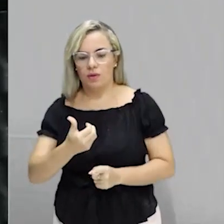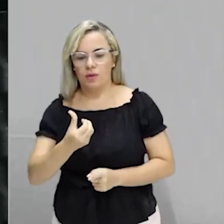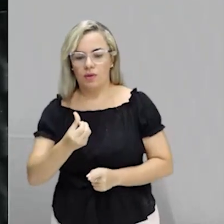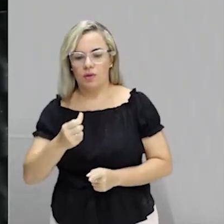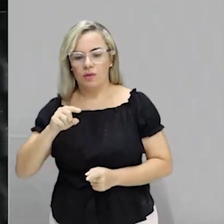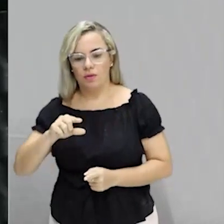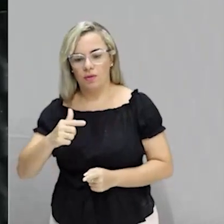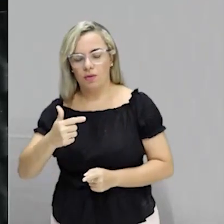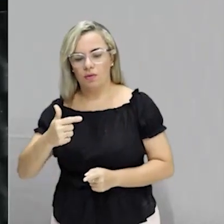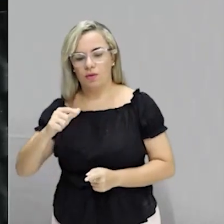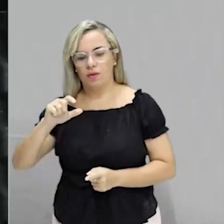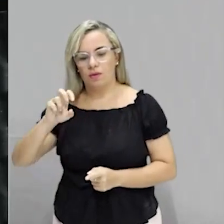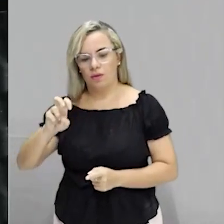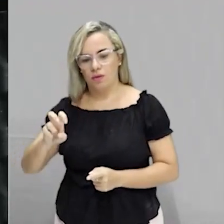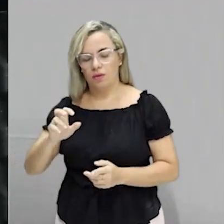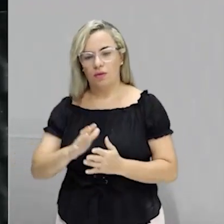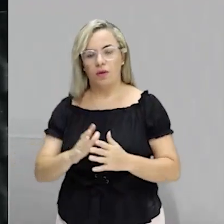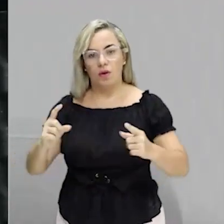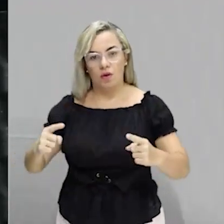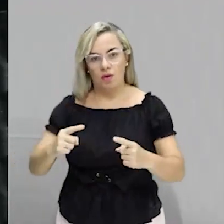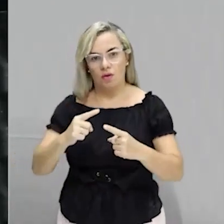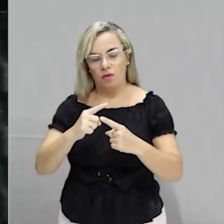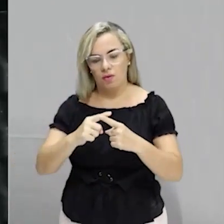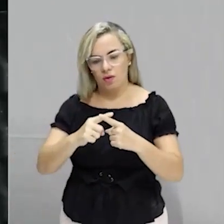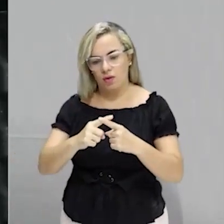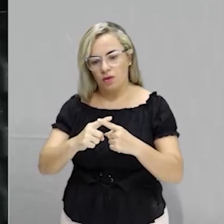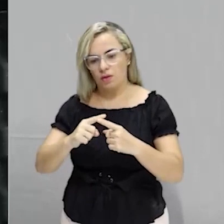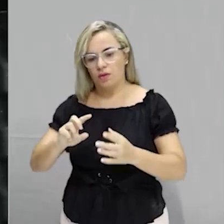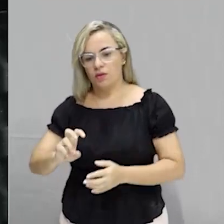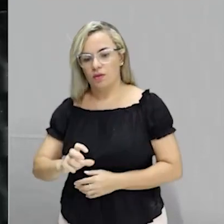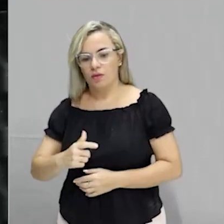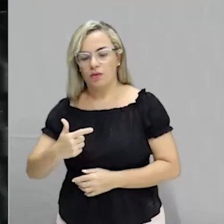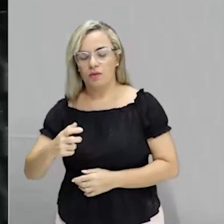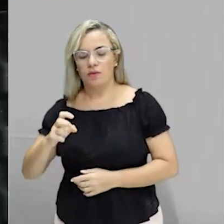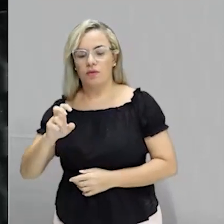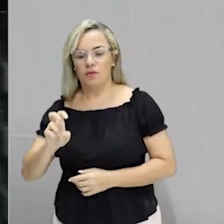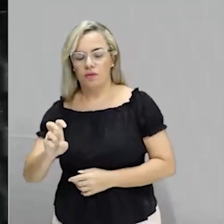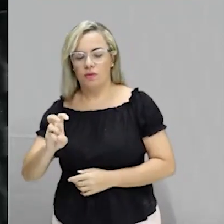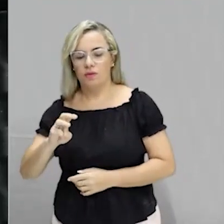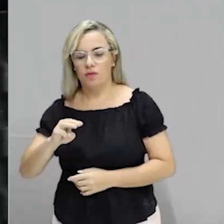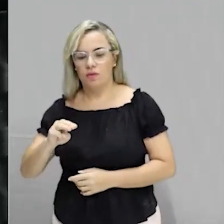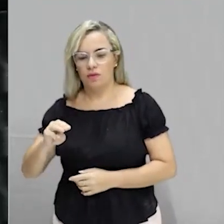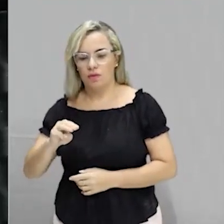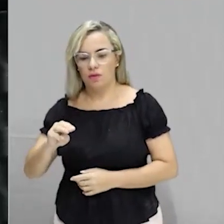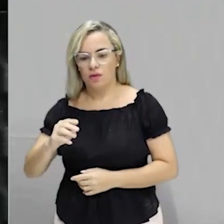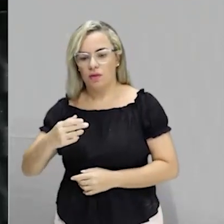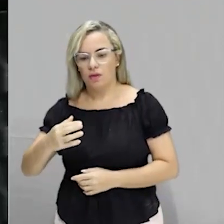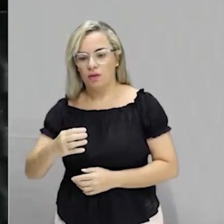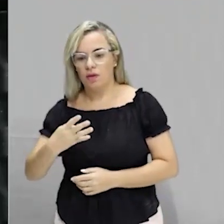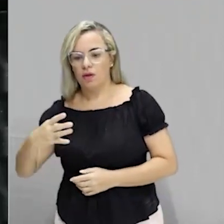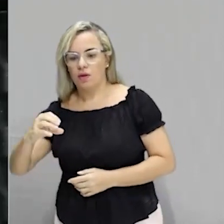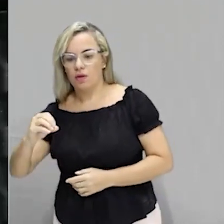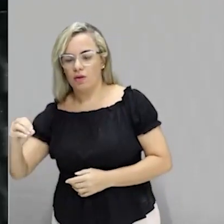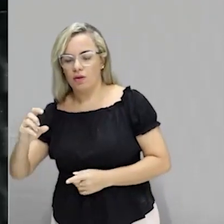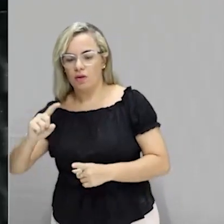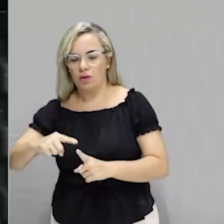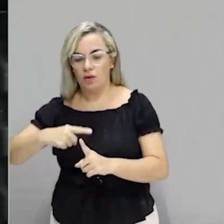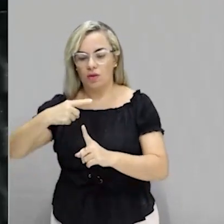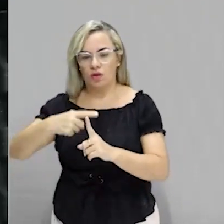polegadas. Lembre, 16 vezes 25 milímetros. Essa multiplicação dá 400, que somado